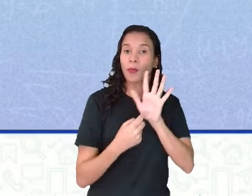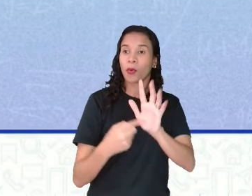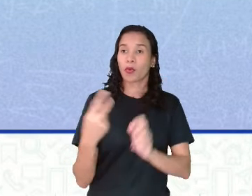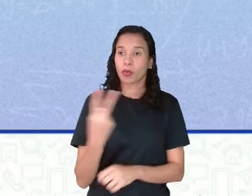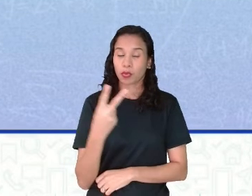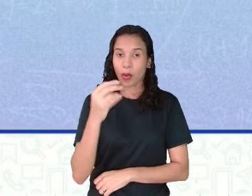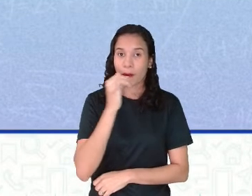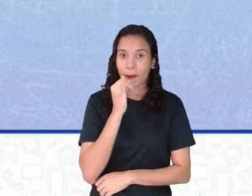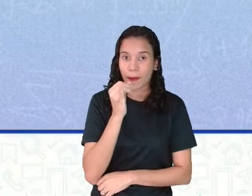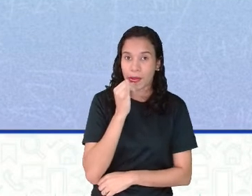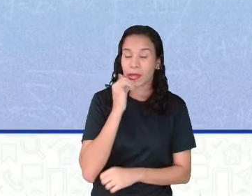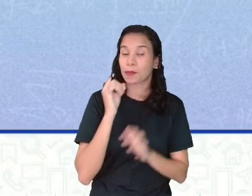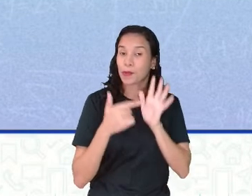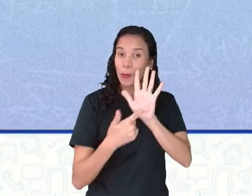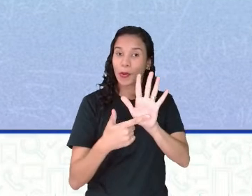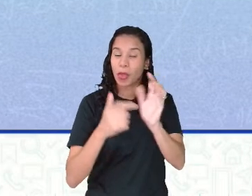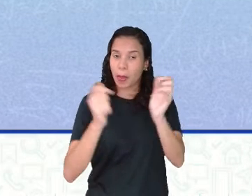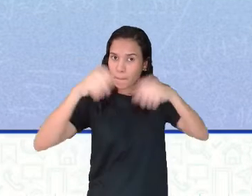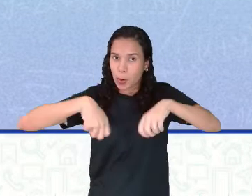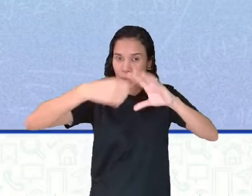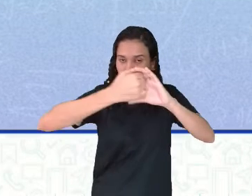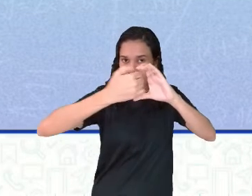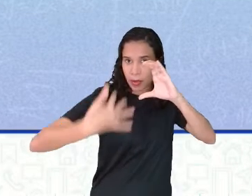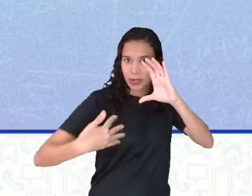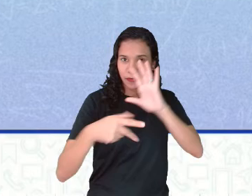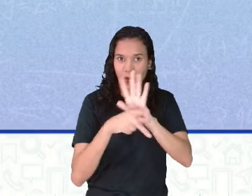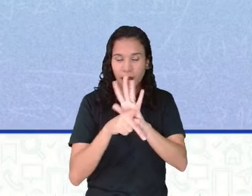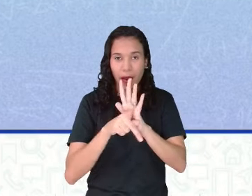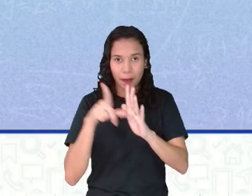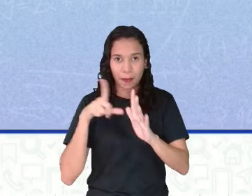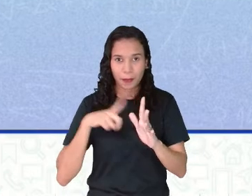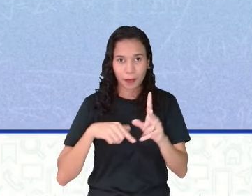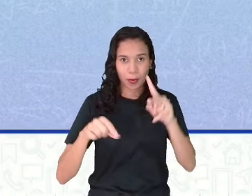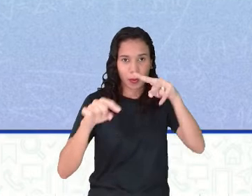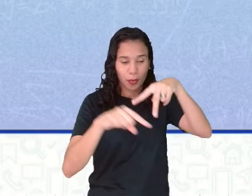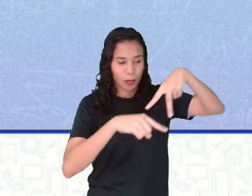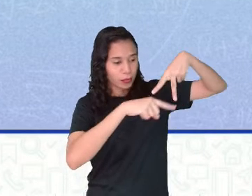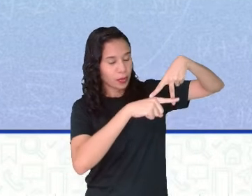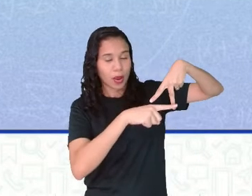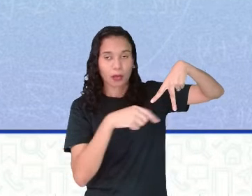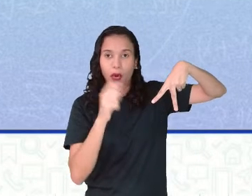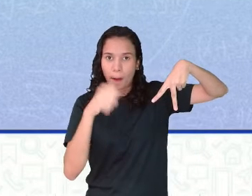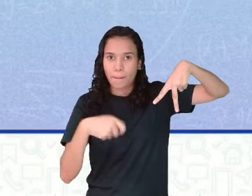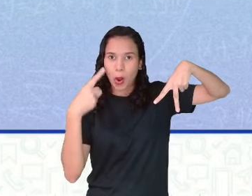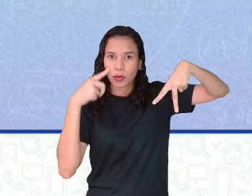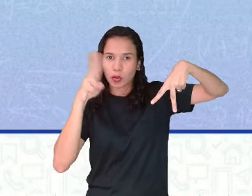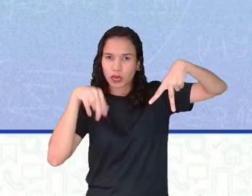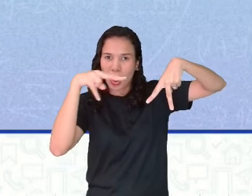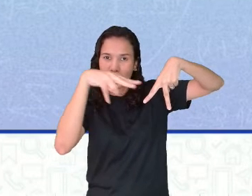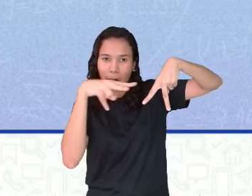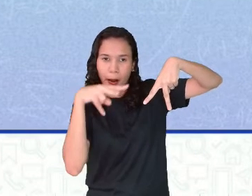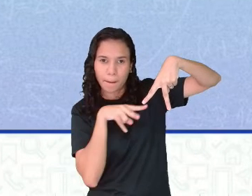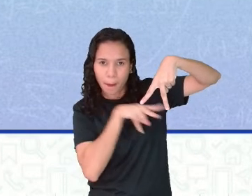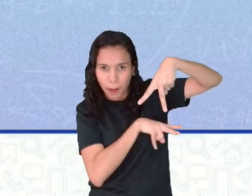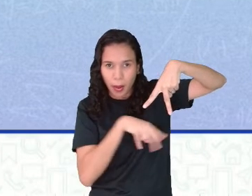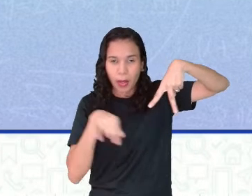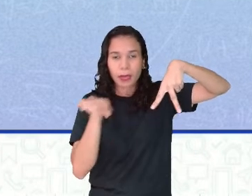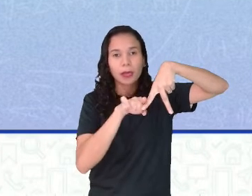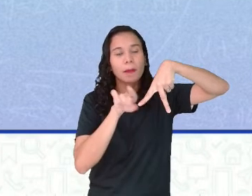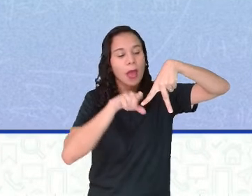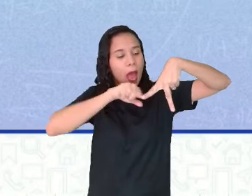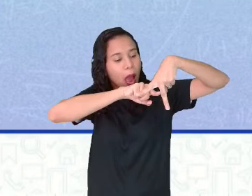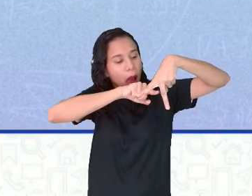aqui para lhe mostrar que eu posso classificar um triângulo tanto em relação aos lados quanto em relação aos